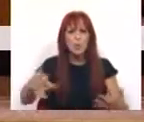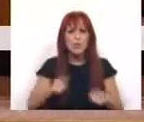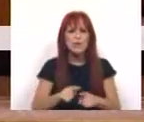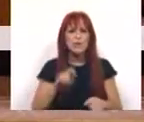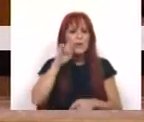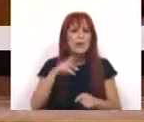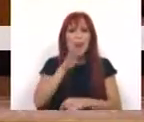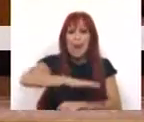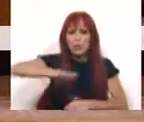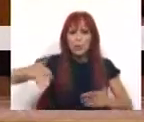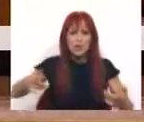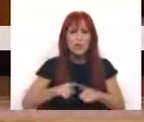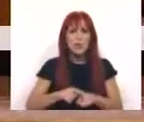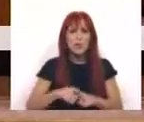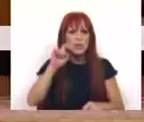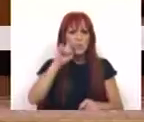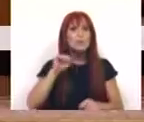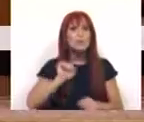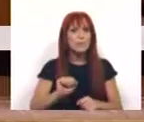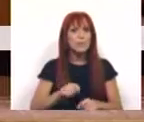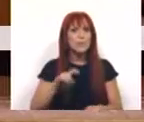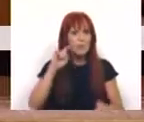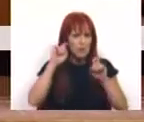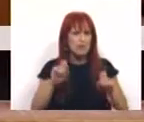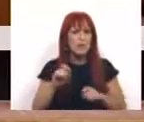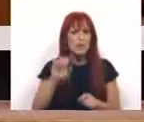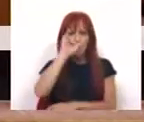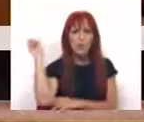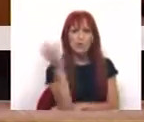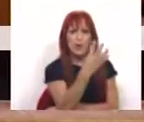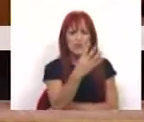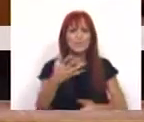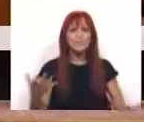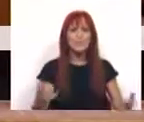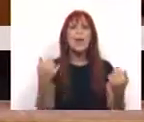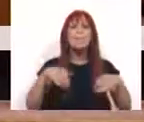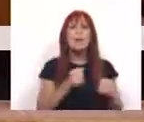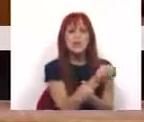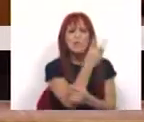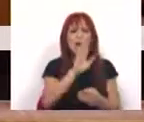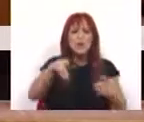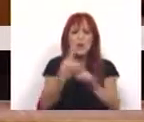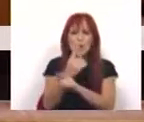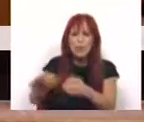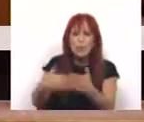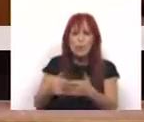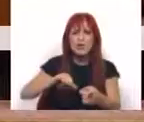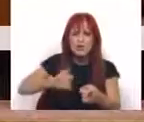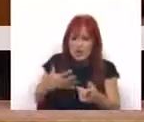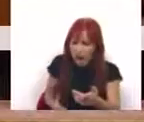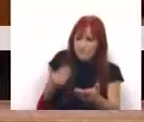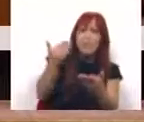para a conservação da natureza e para a proteção e vigilância da nossa floresta. Mas do conjunto de propostas que os Verdes